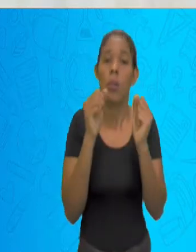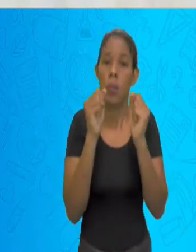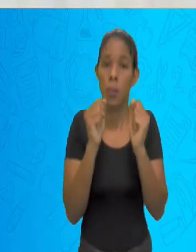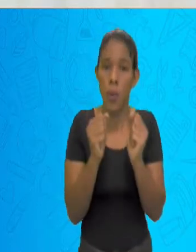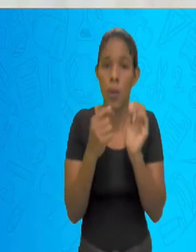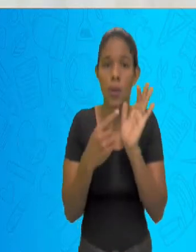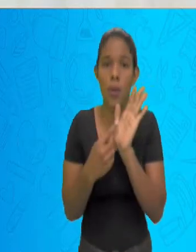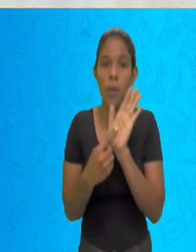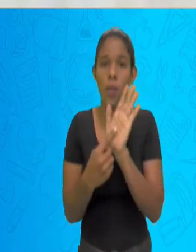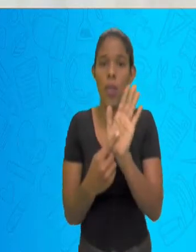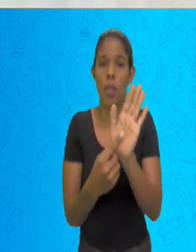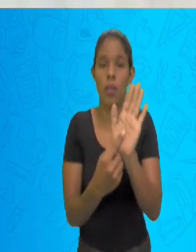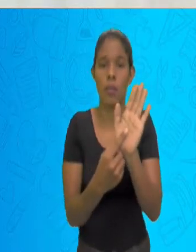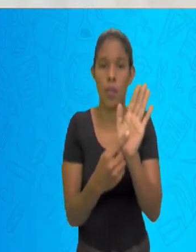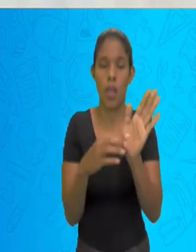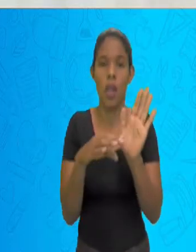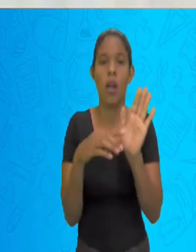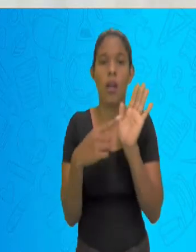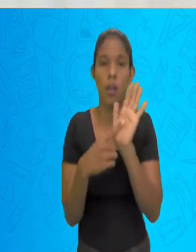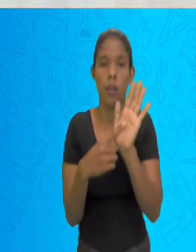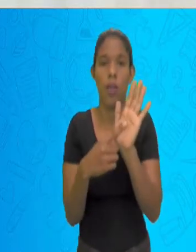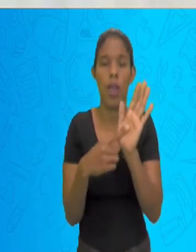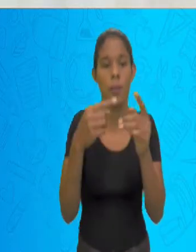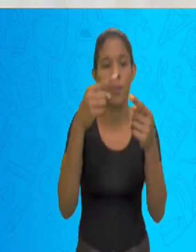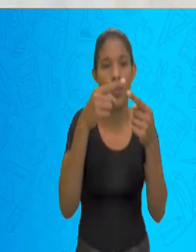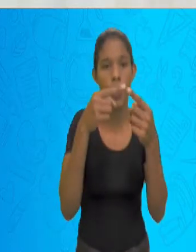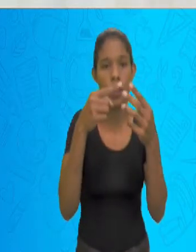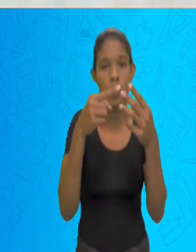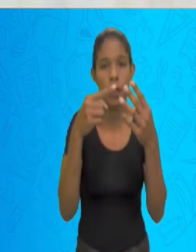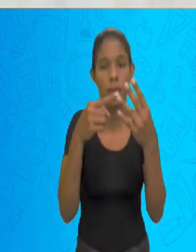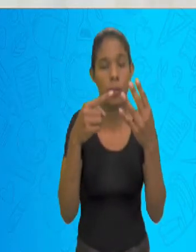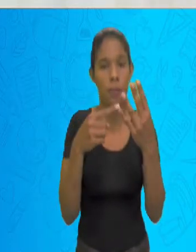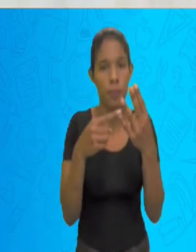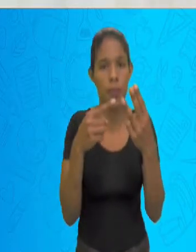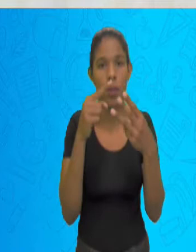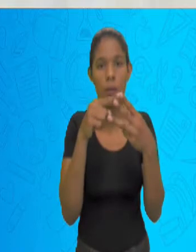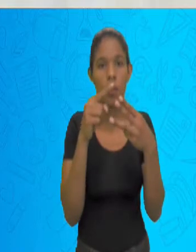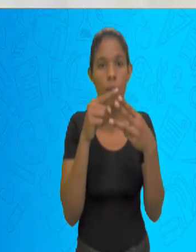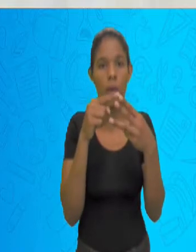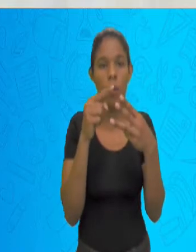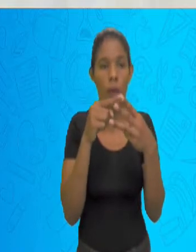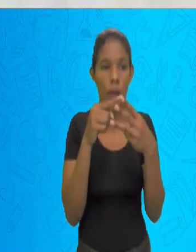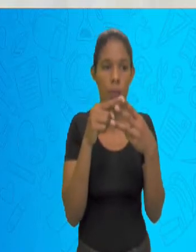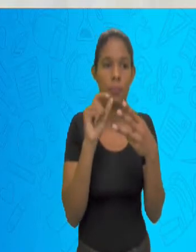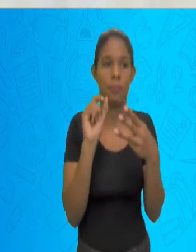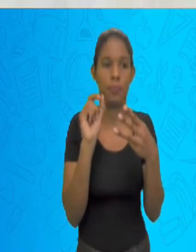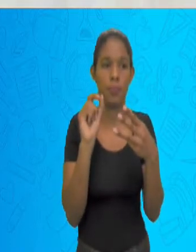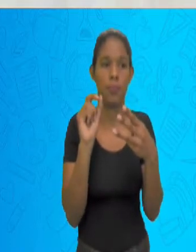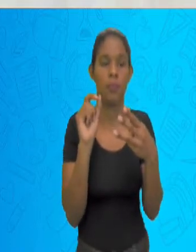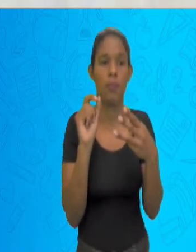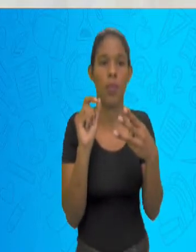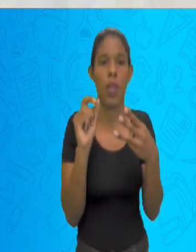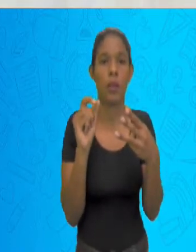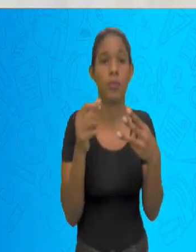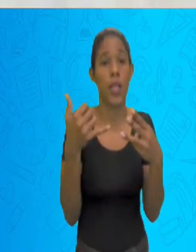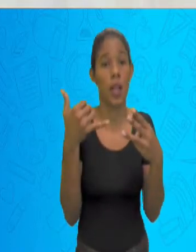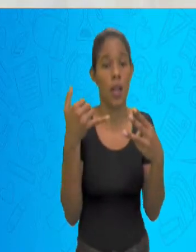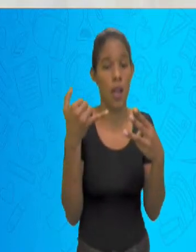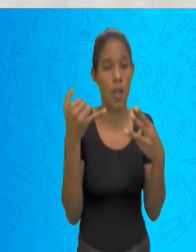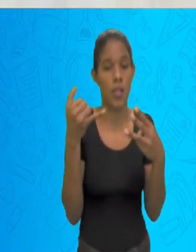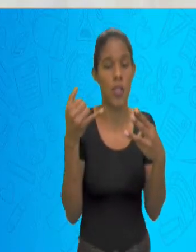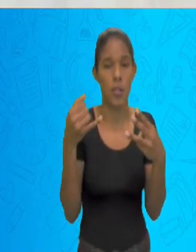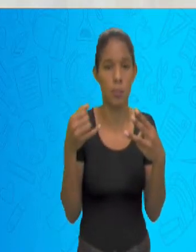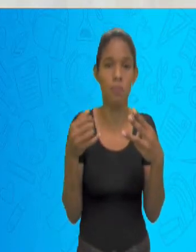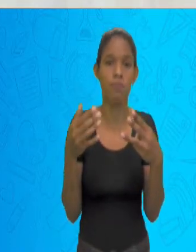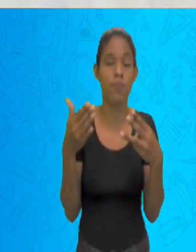identificar esses elementos, ok? Então, eu vou pegar aqui uma canetinha. Nós vamos identificar